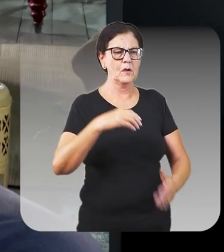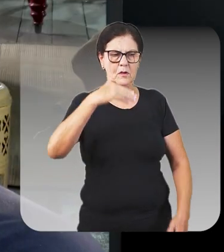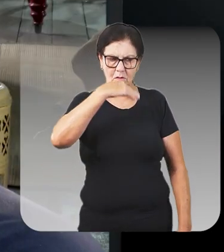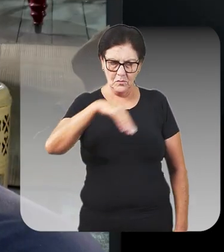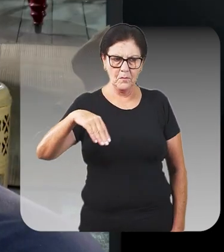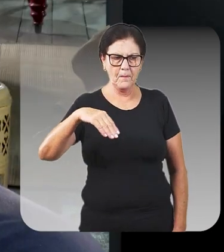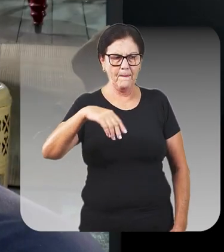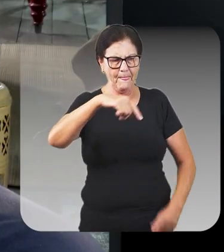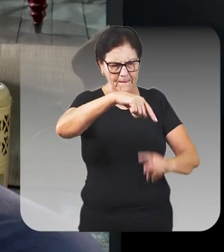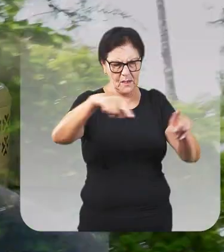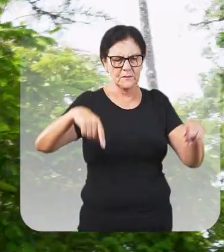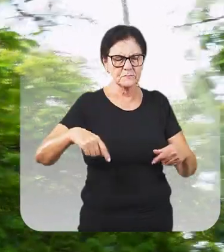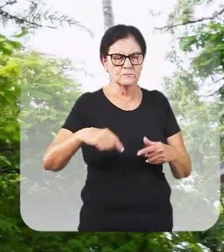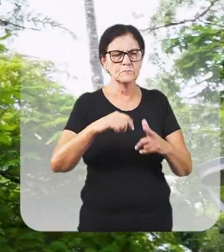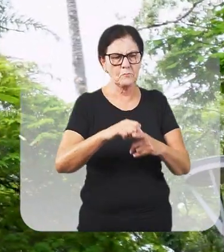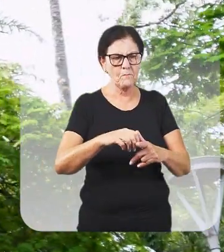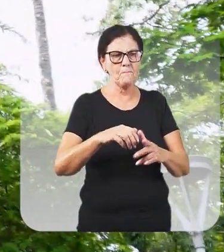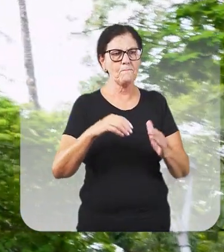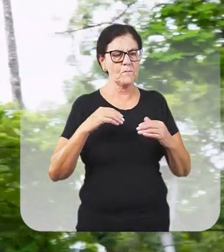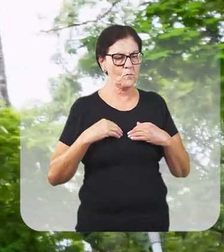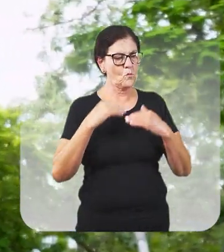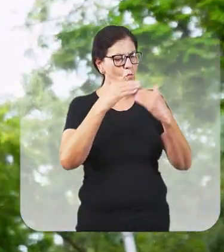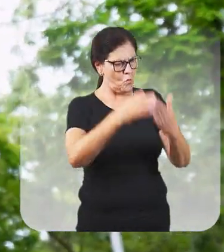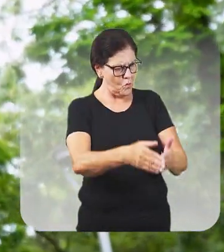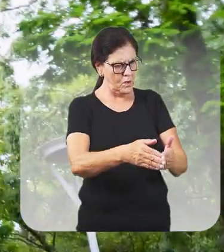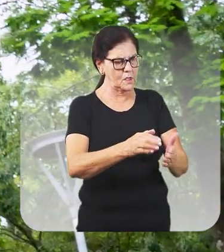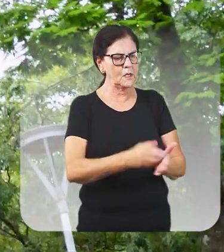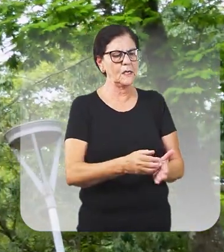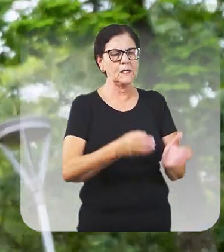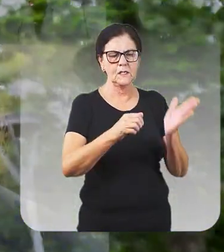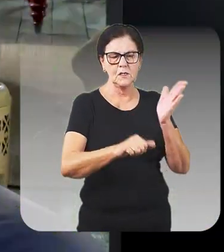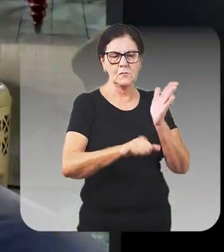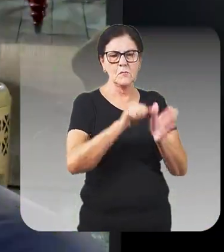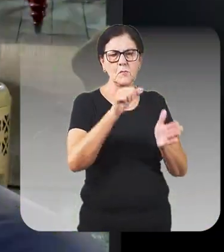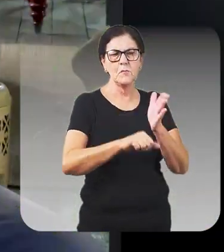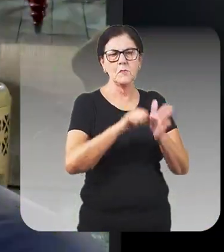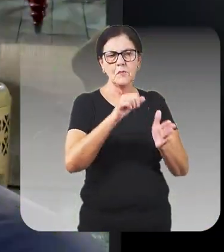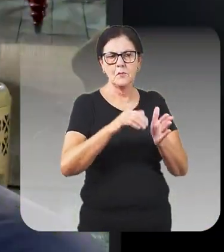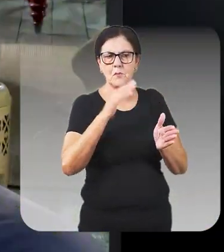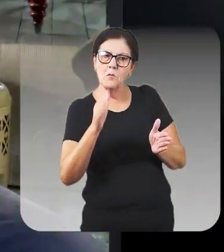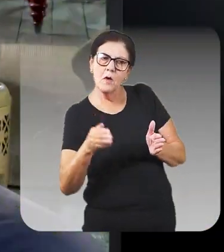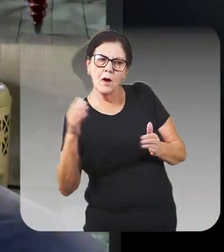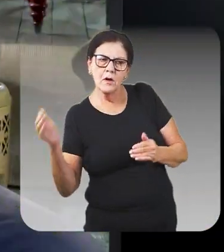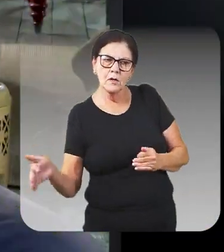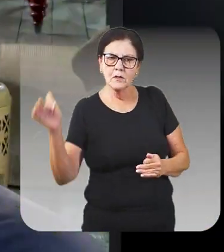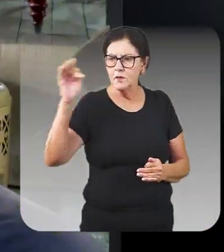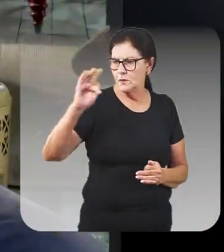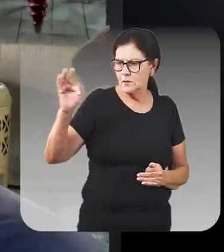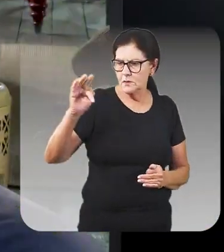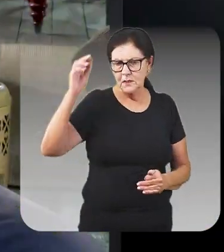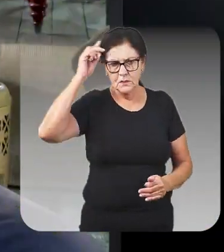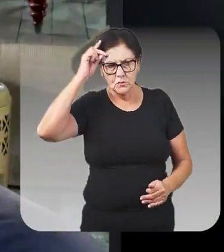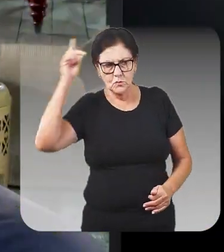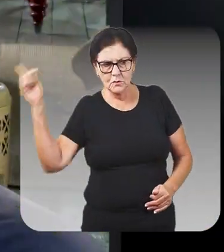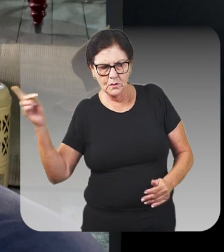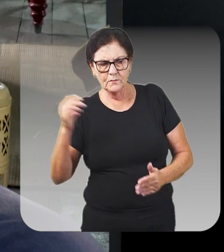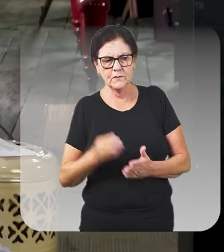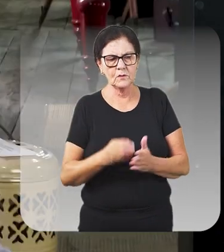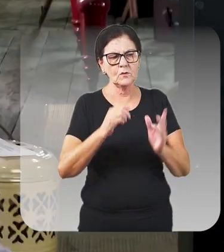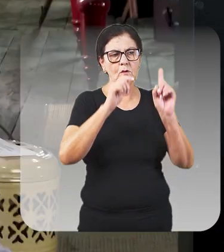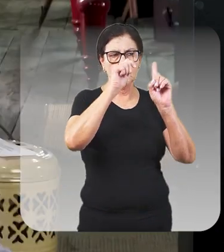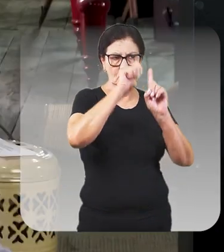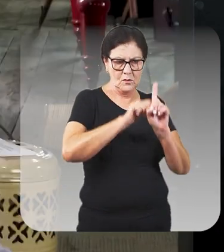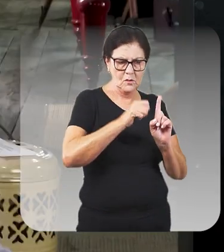com a emenda parlamentar instituindo em Leme a Semana Newton Prado, que seria do dia 1 a 7 de julho de cada